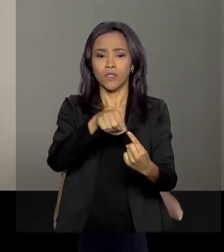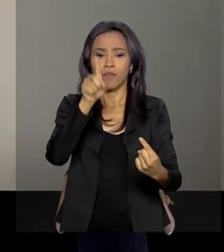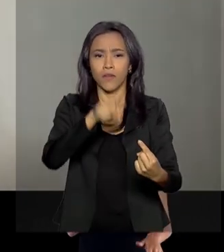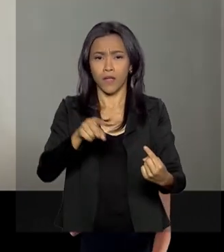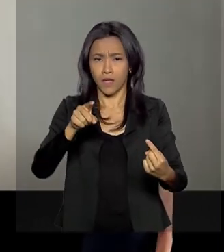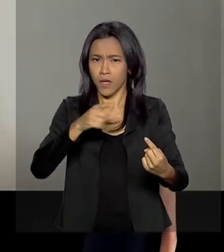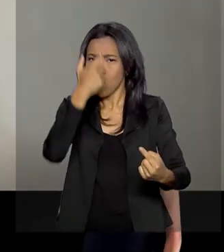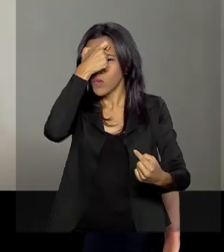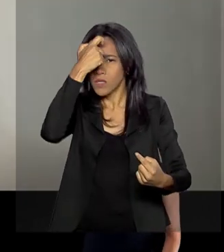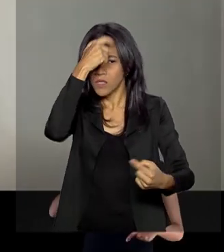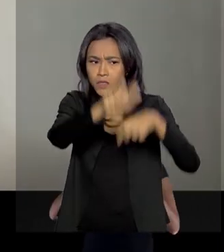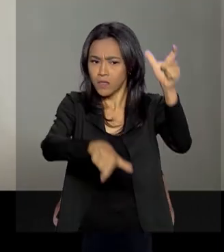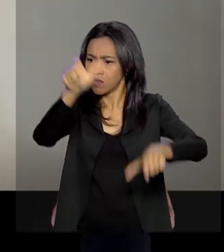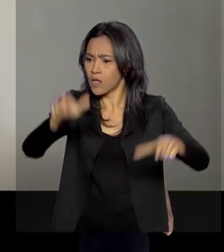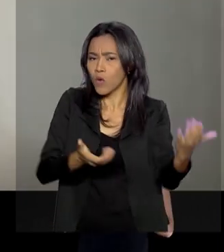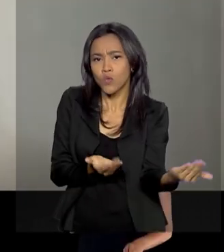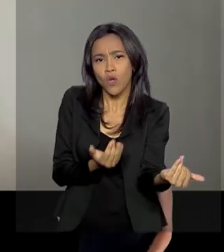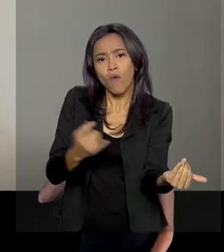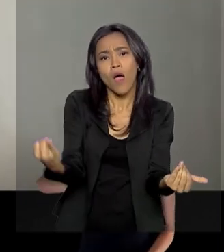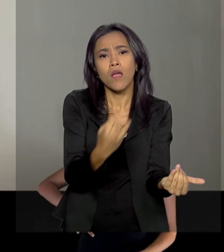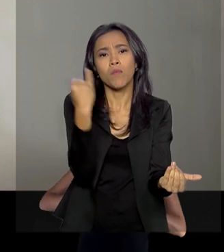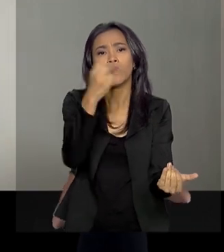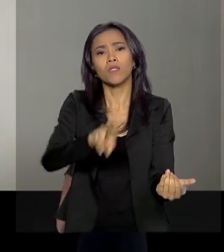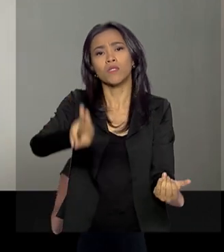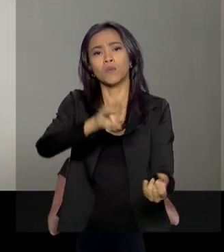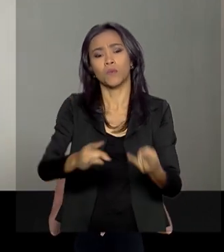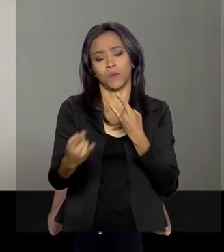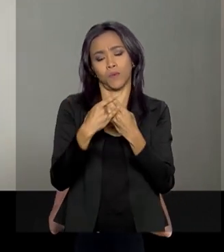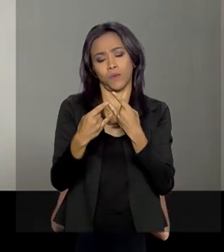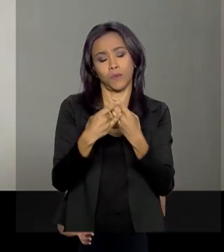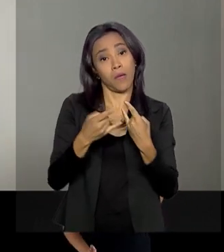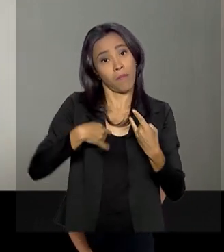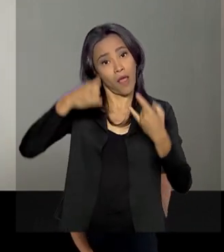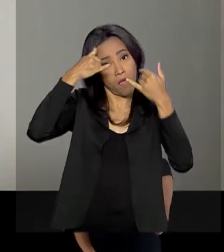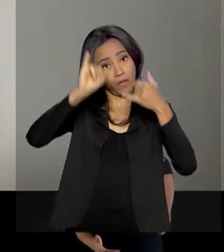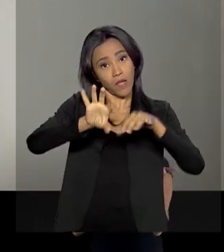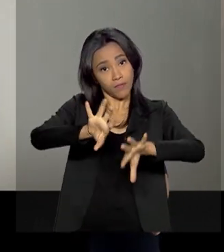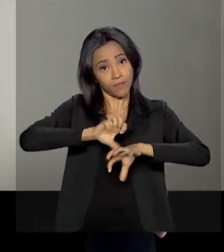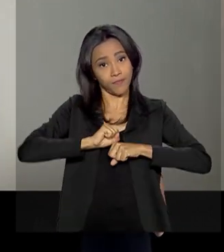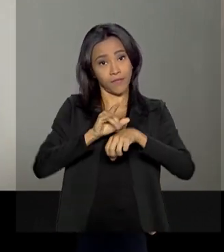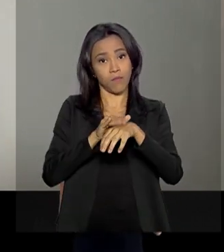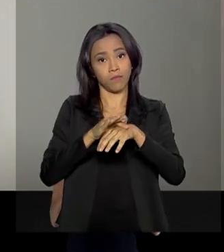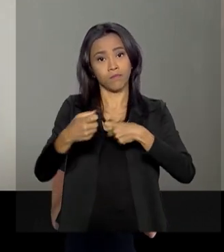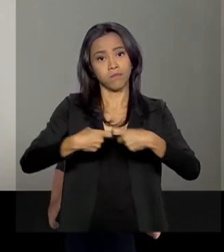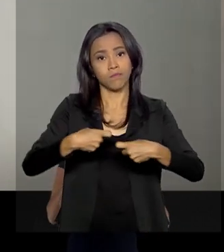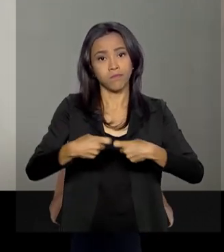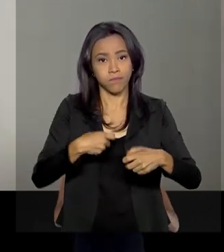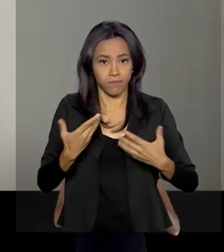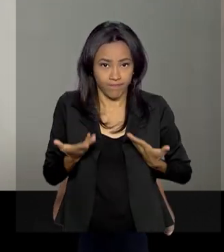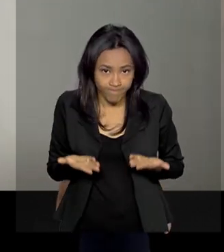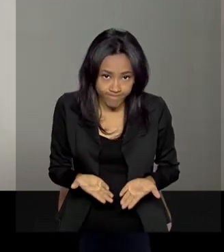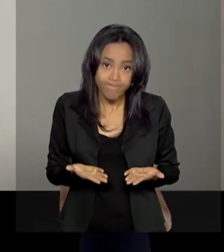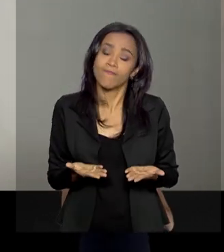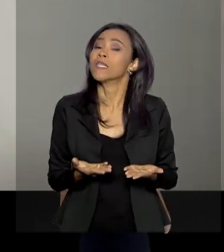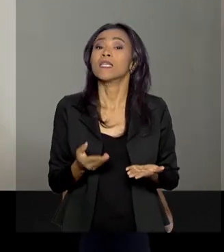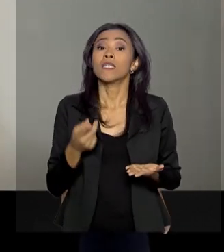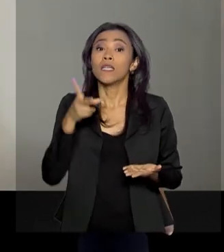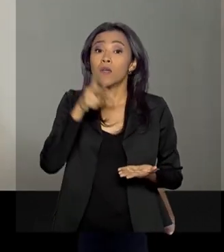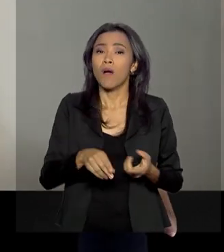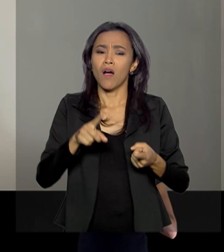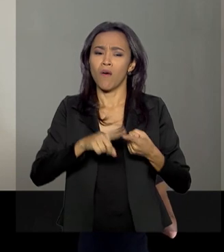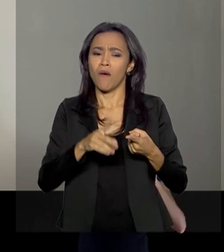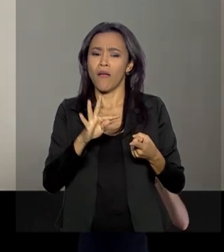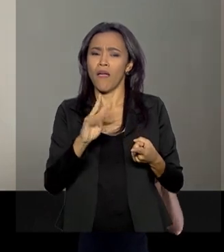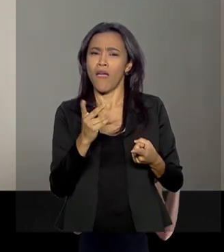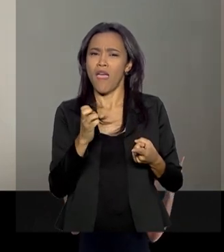jovens sobre a importância do uso do preservativo para prevenir infecções sexualmente transmissíveis como herpes